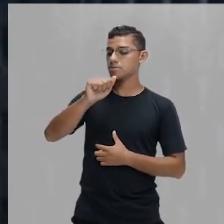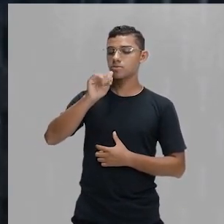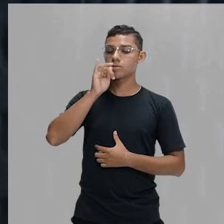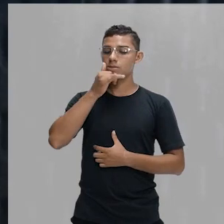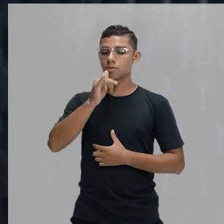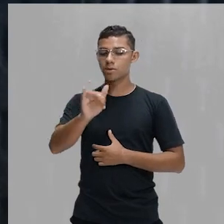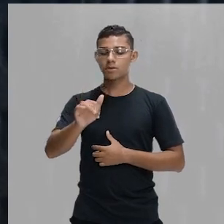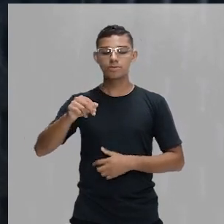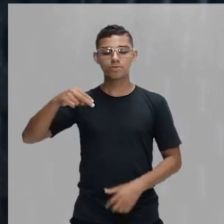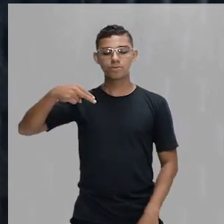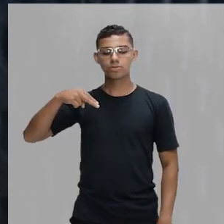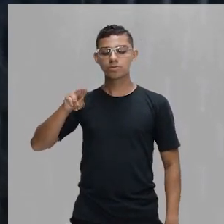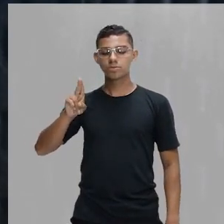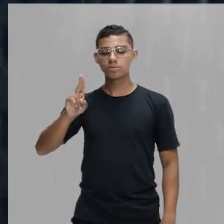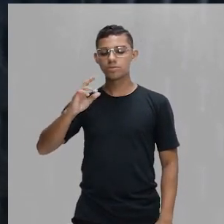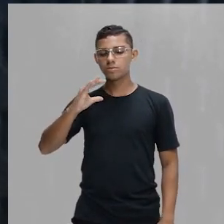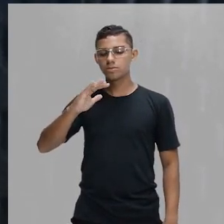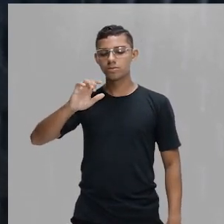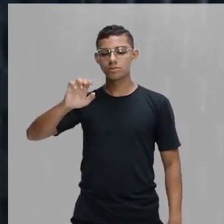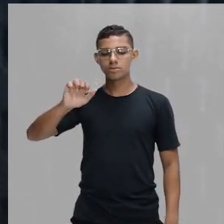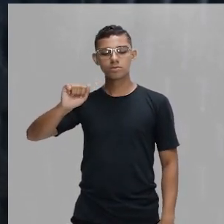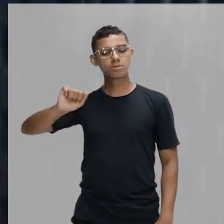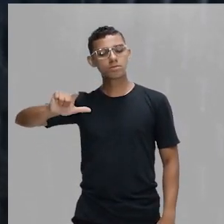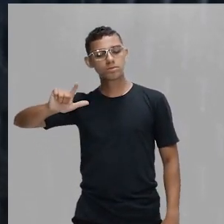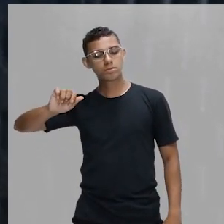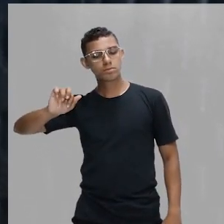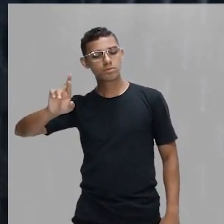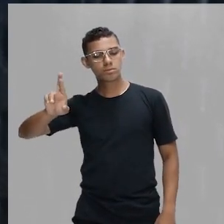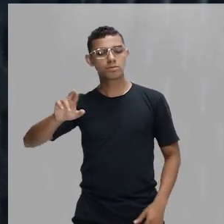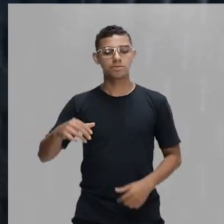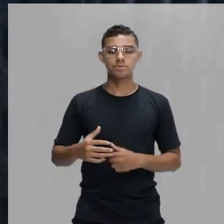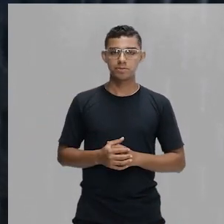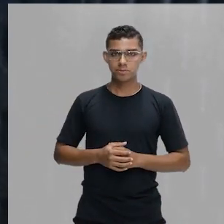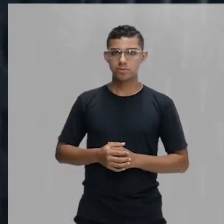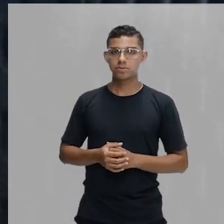fissão, em energia térmica. Vamos continuar.